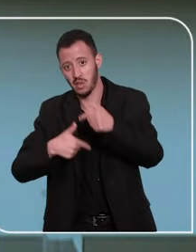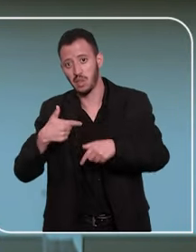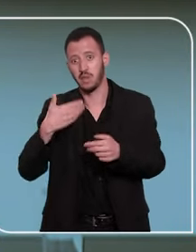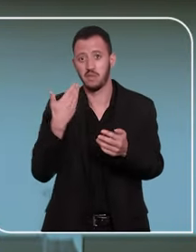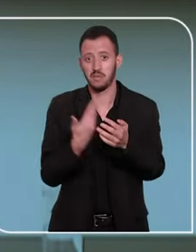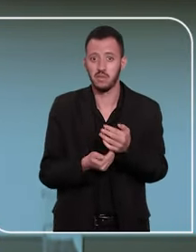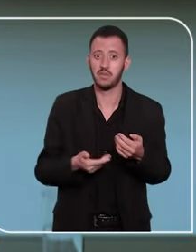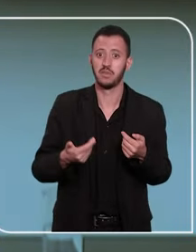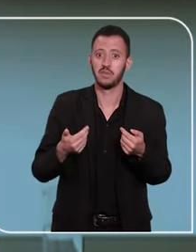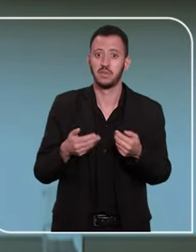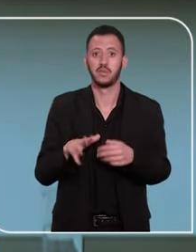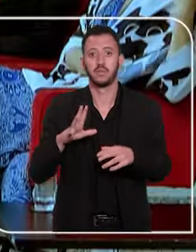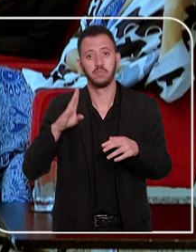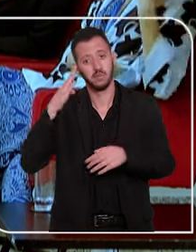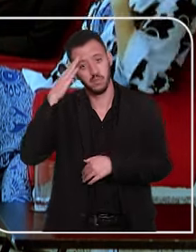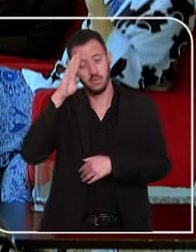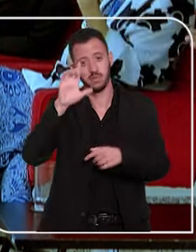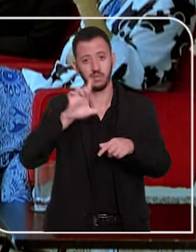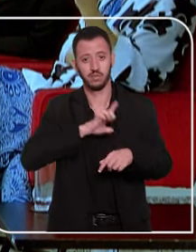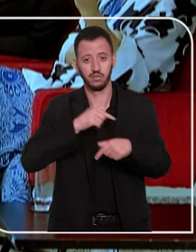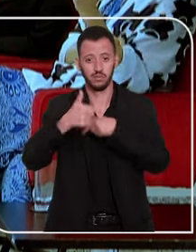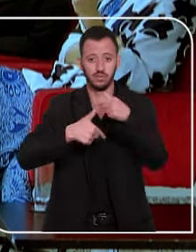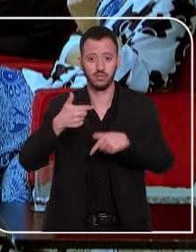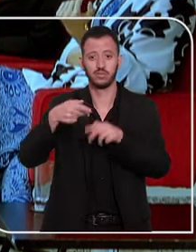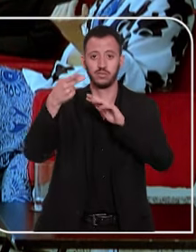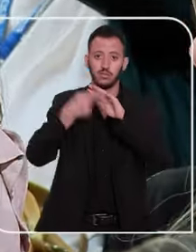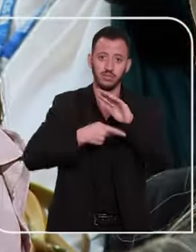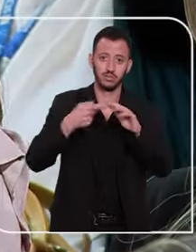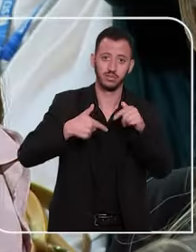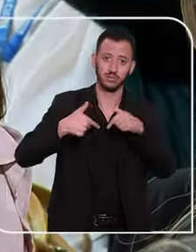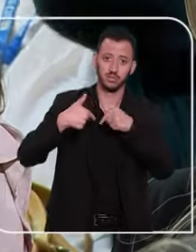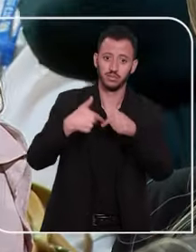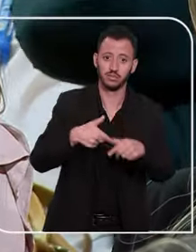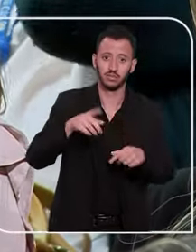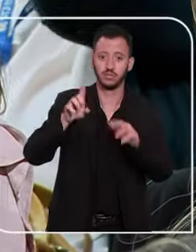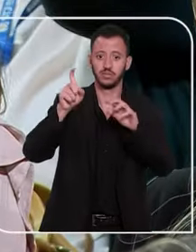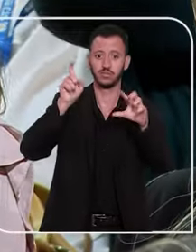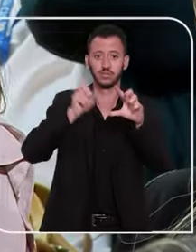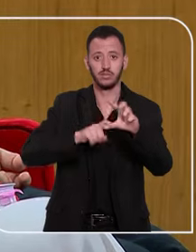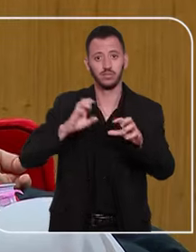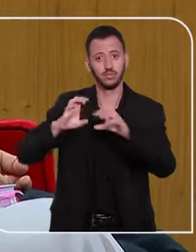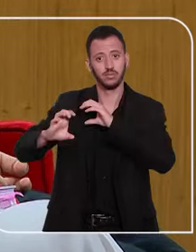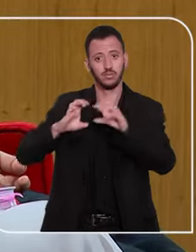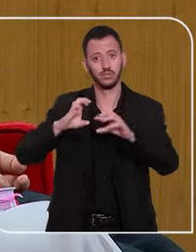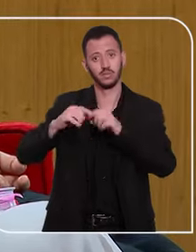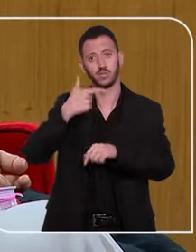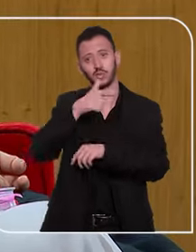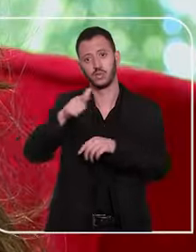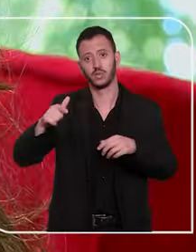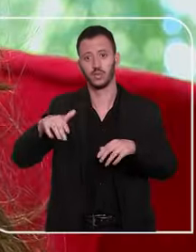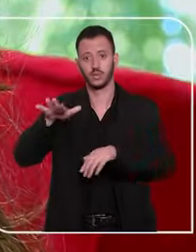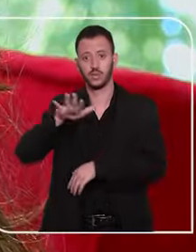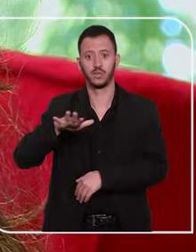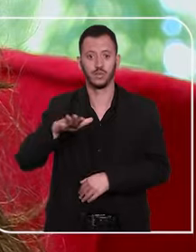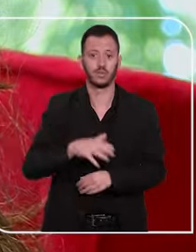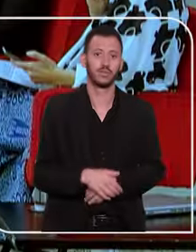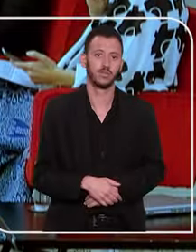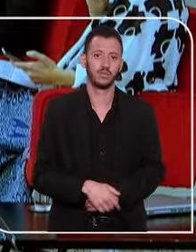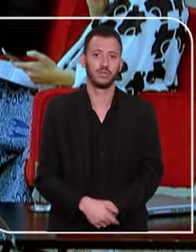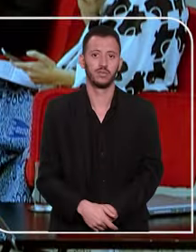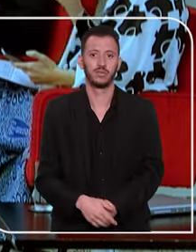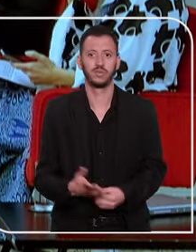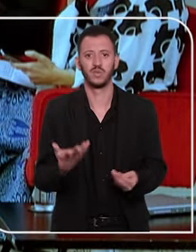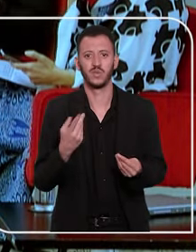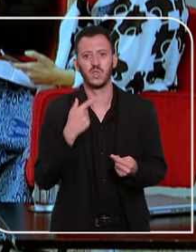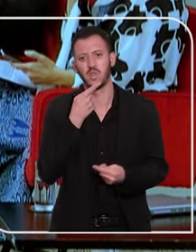retrabalho perda de eficiência Principalmente quando a gente tá atuando em projetos em ações que dependam de da comunicação com outras áreas Às